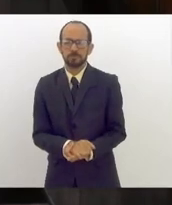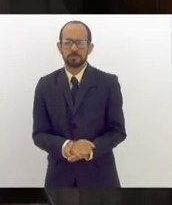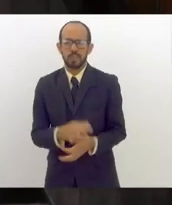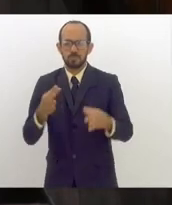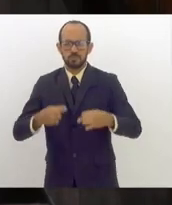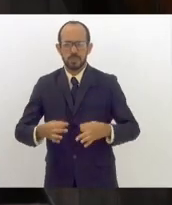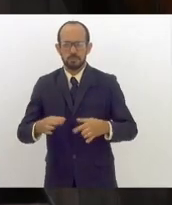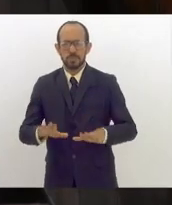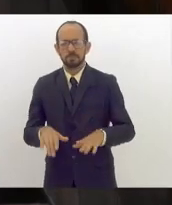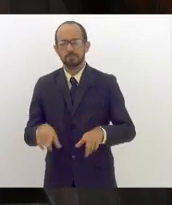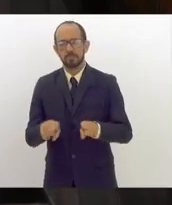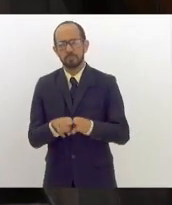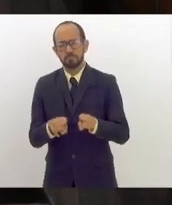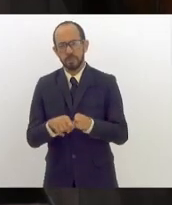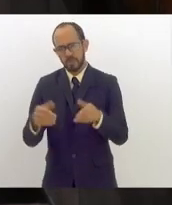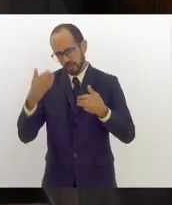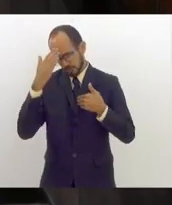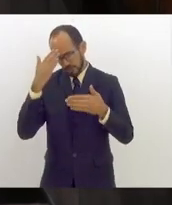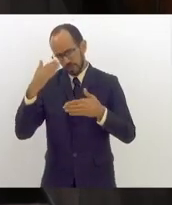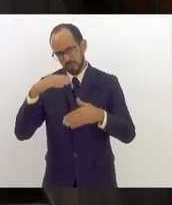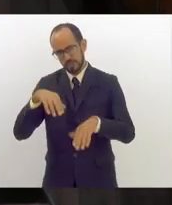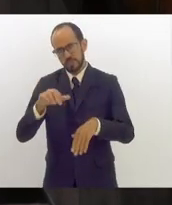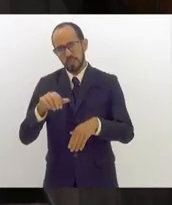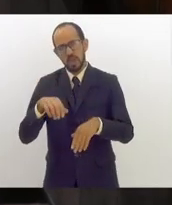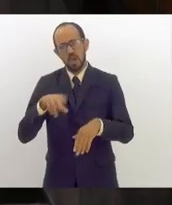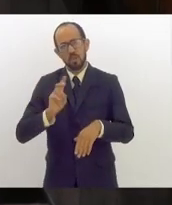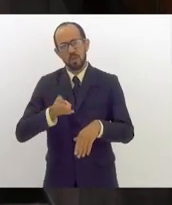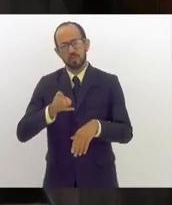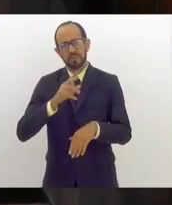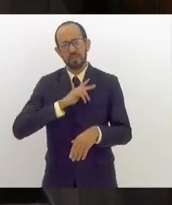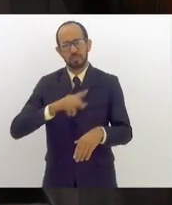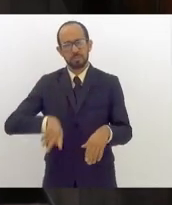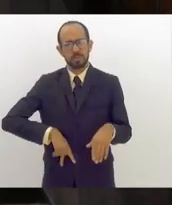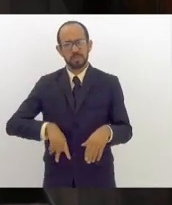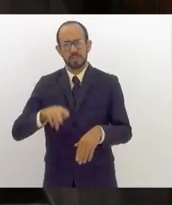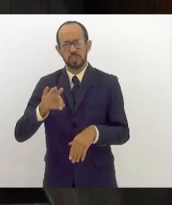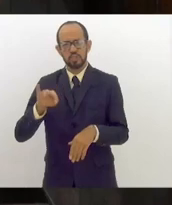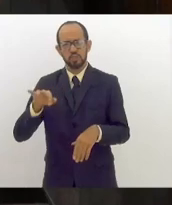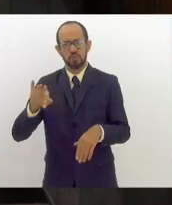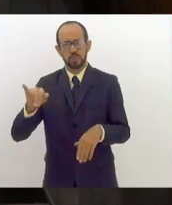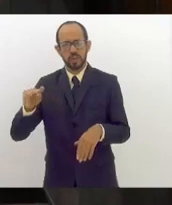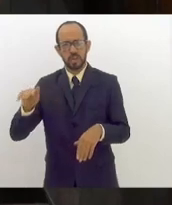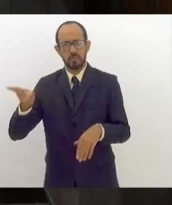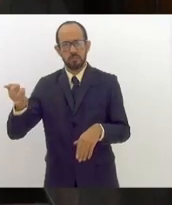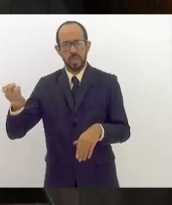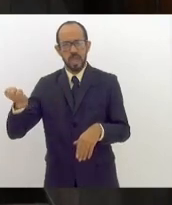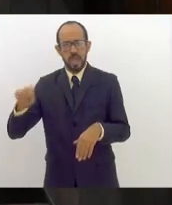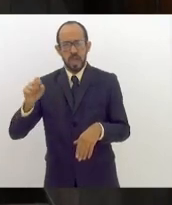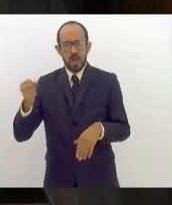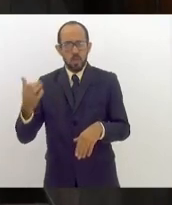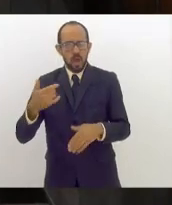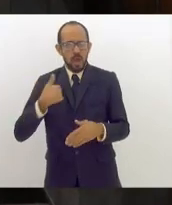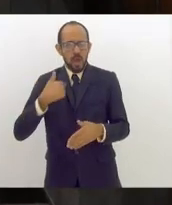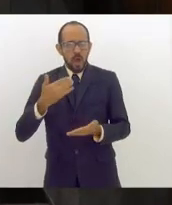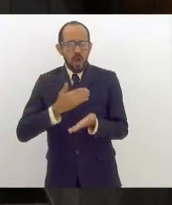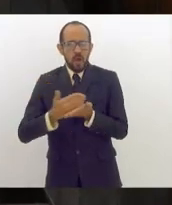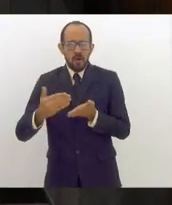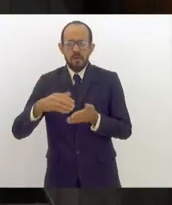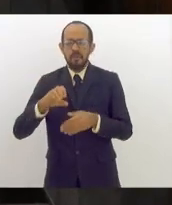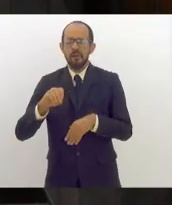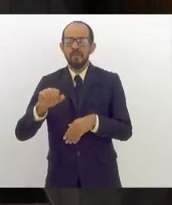ao nosso eterno Presidente Felipe Santa Cruz quando eu comecei a minha jornada na ordem o senhor era Presidente aqui ainda no estado